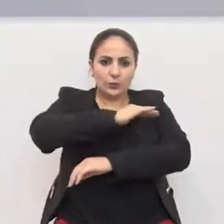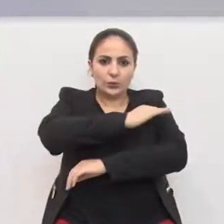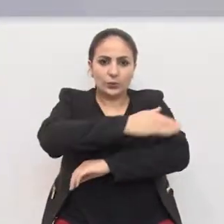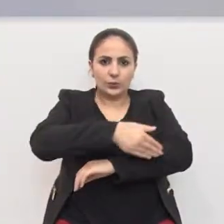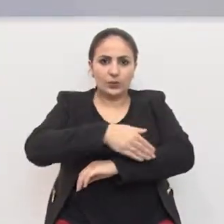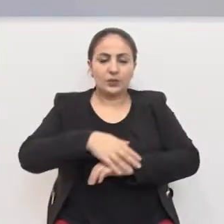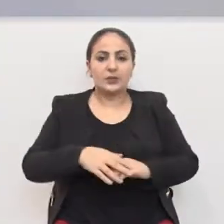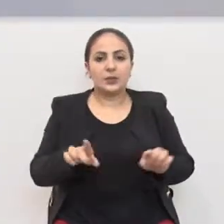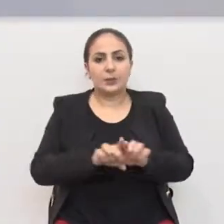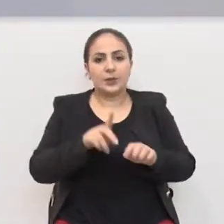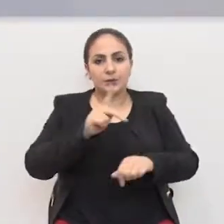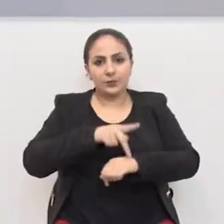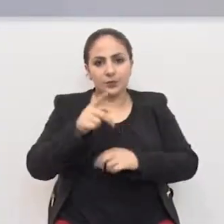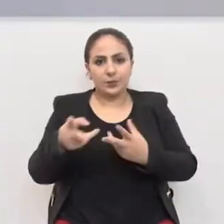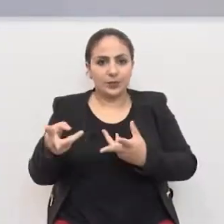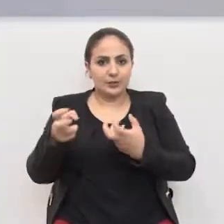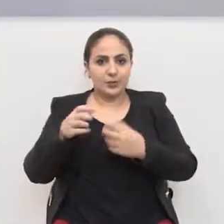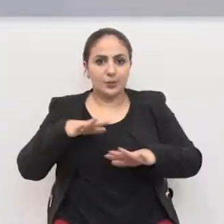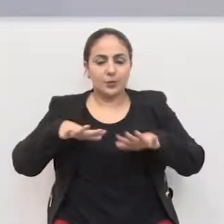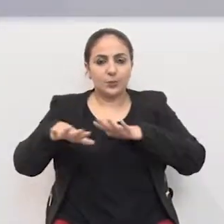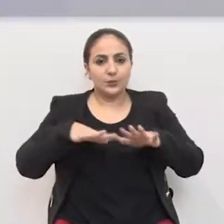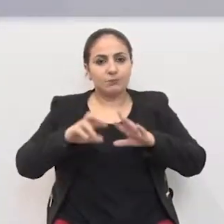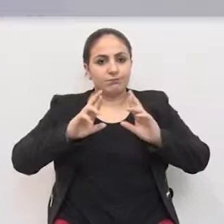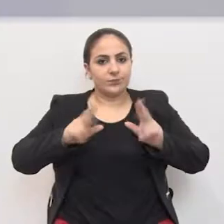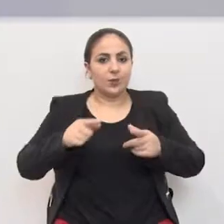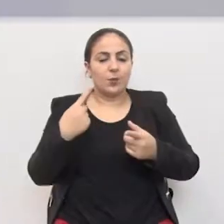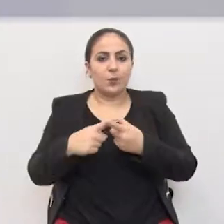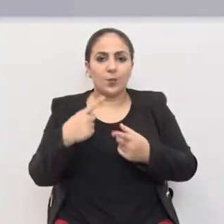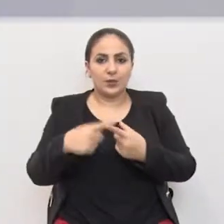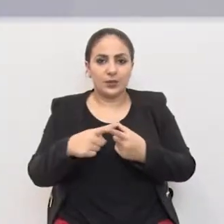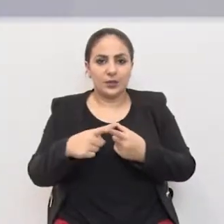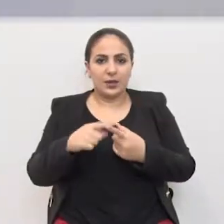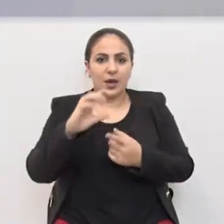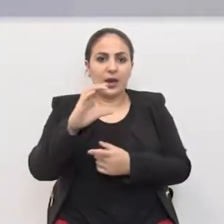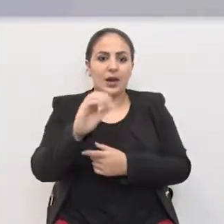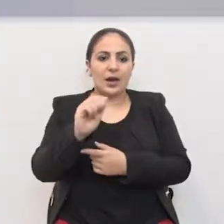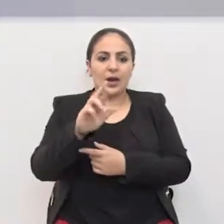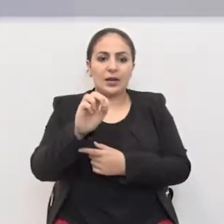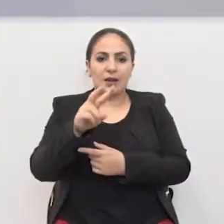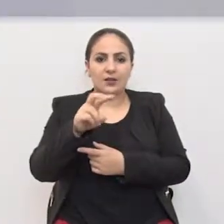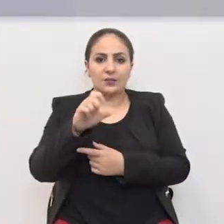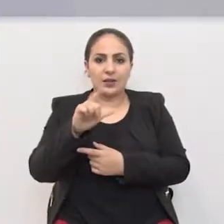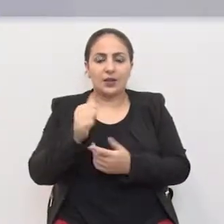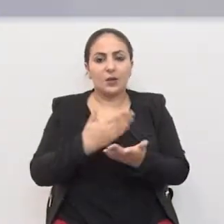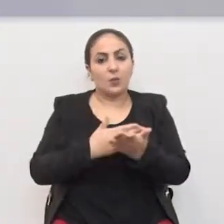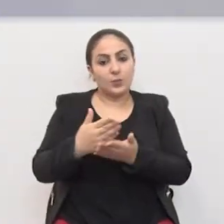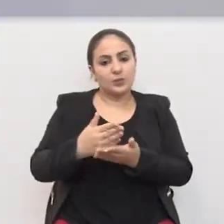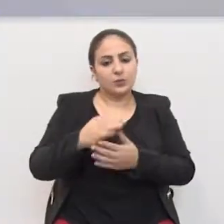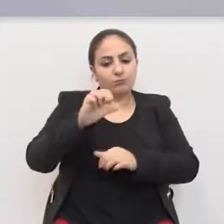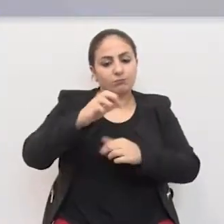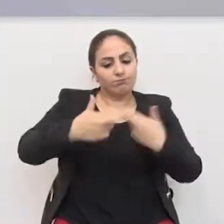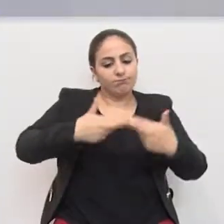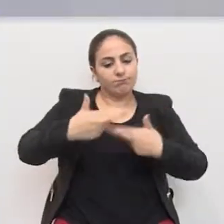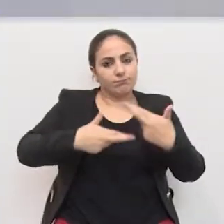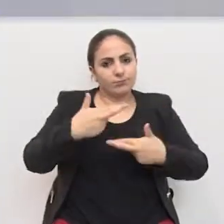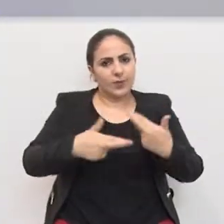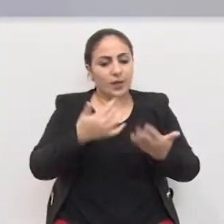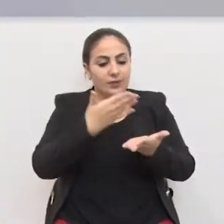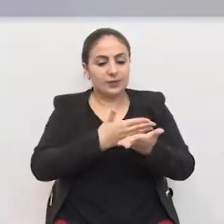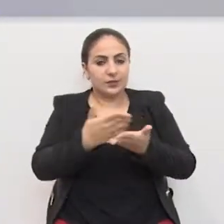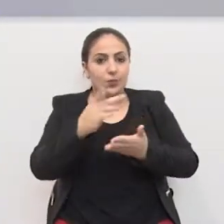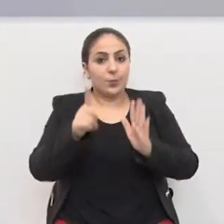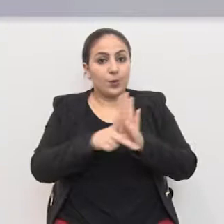Fundo percebe uma movimentação diferente. É porque o monumento da caravela começou a ser revitalizado.